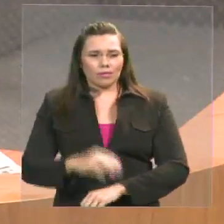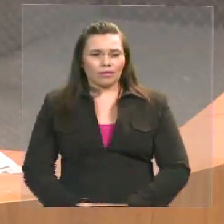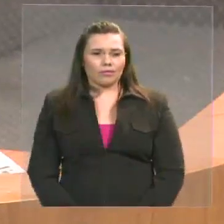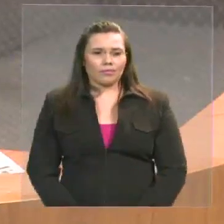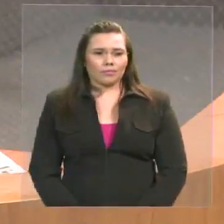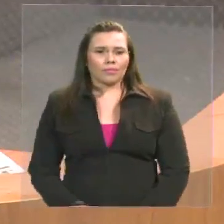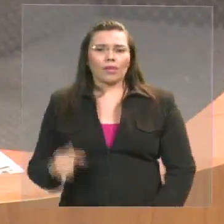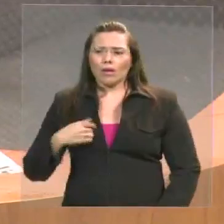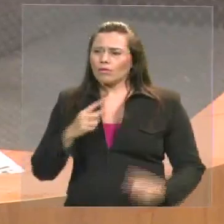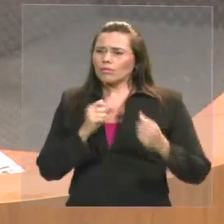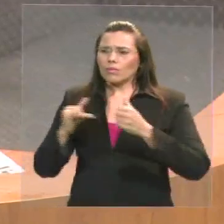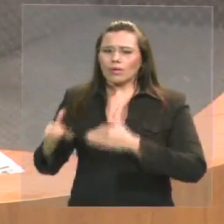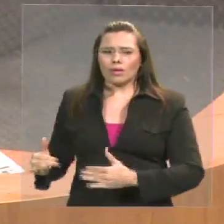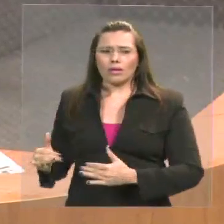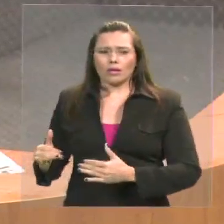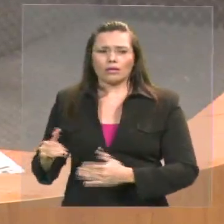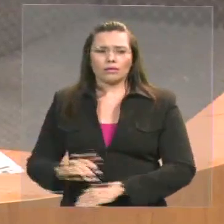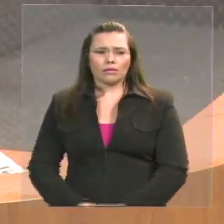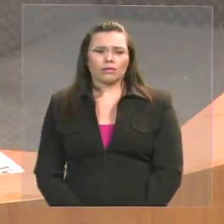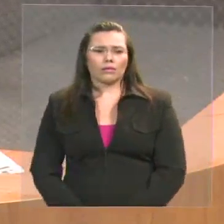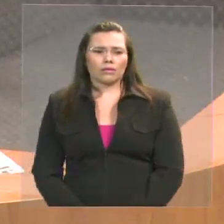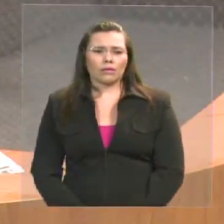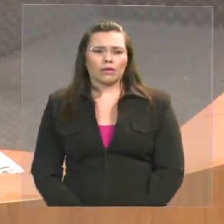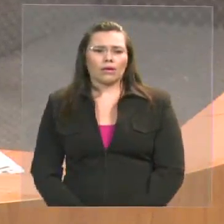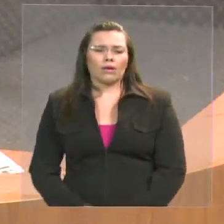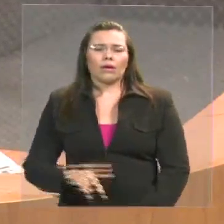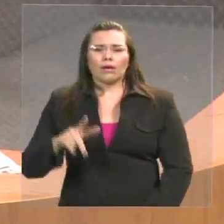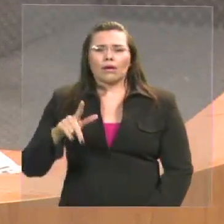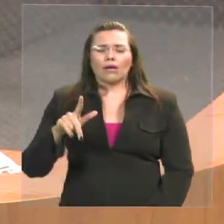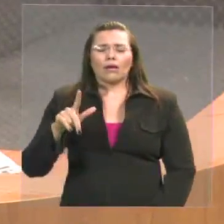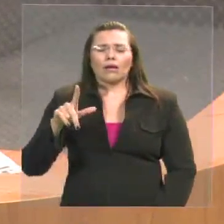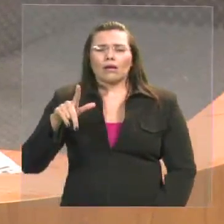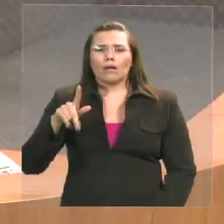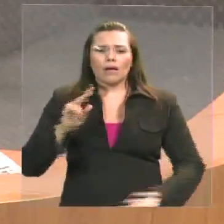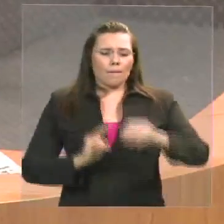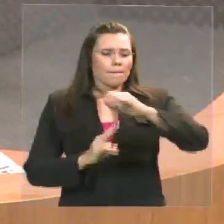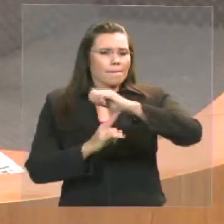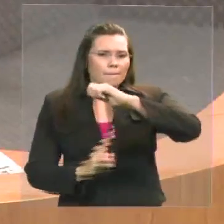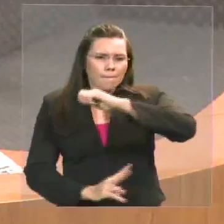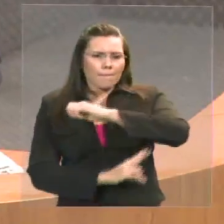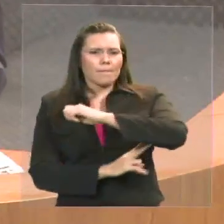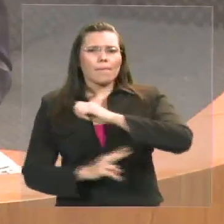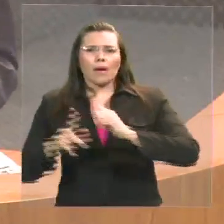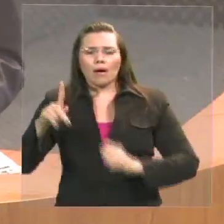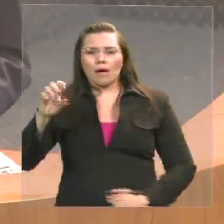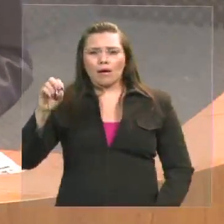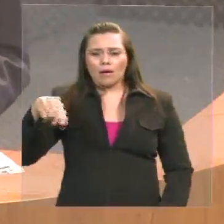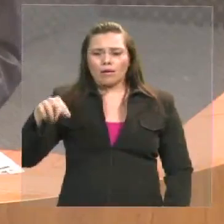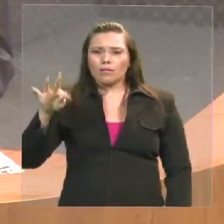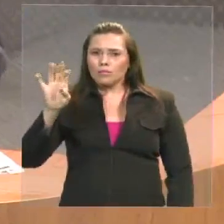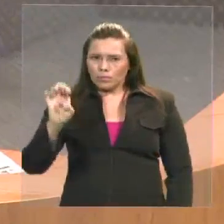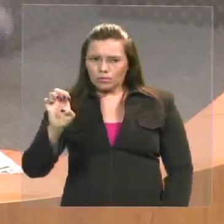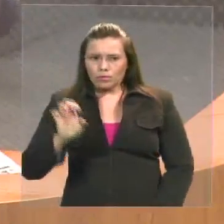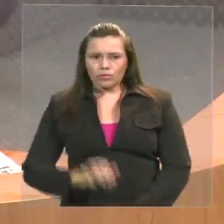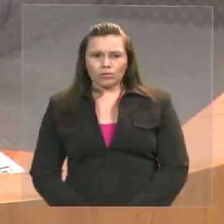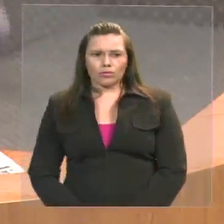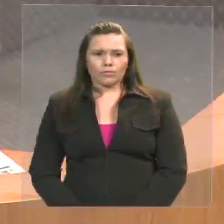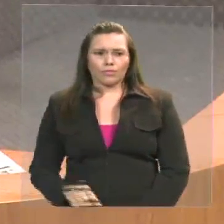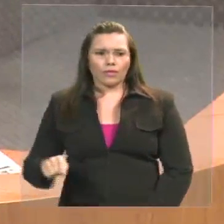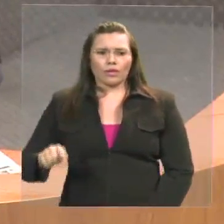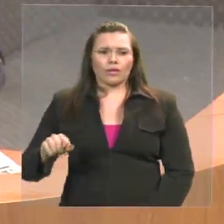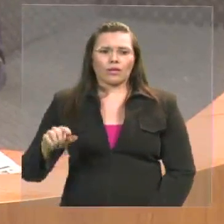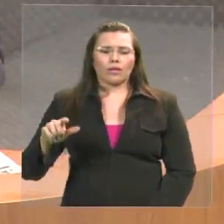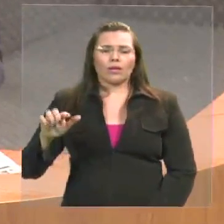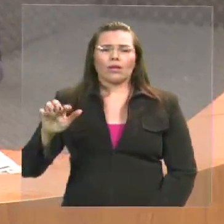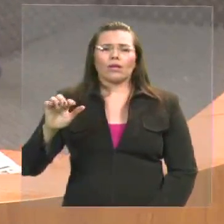liga, que vai tirar do isolamento o município de São Félix de Balsas. Eu tive, na ocasião, lá participando